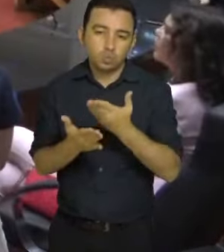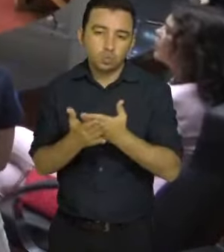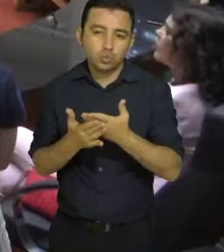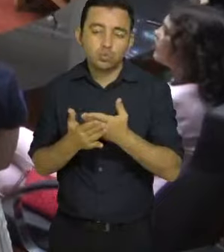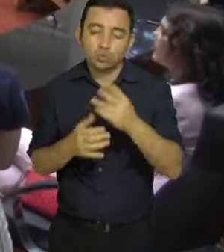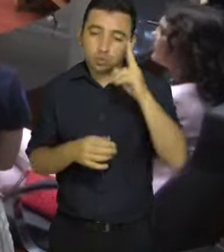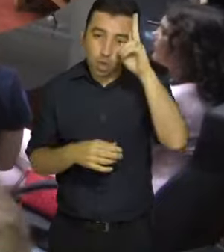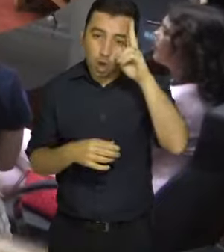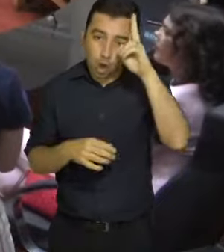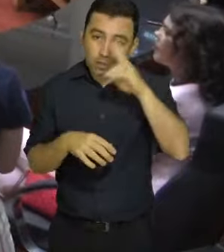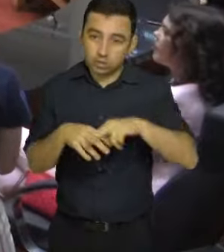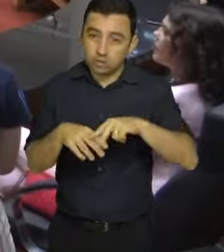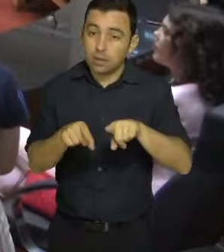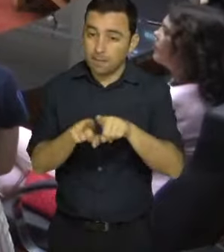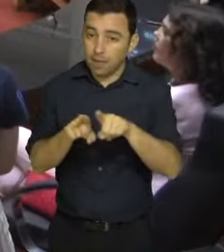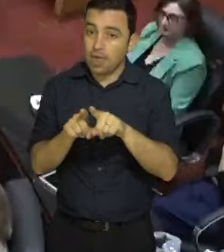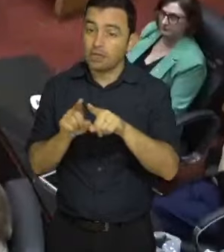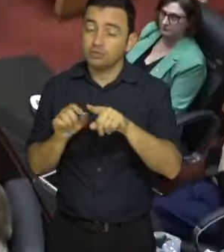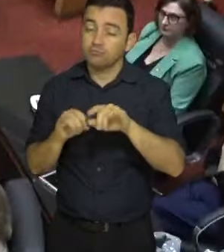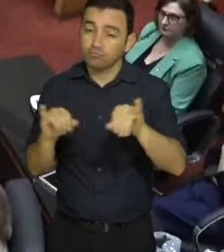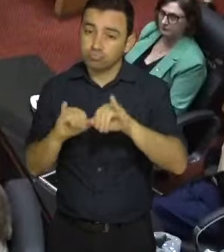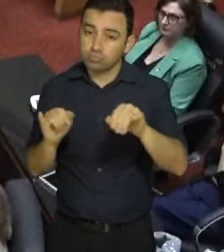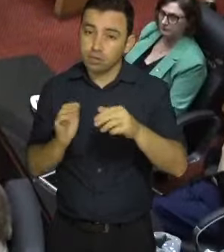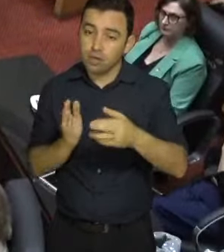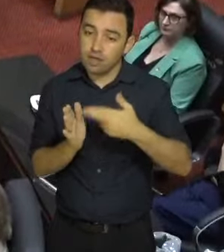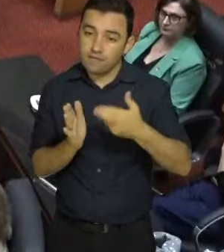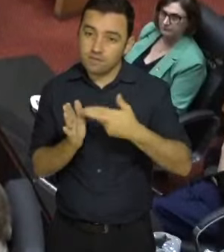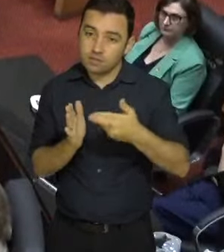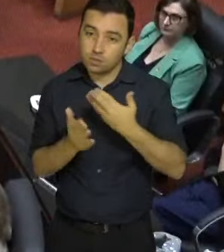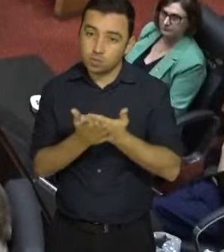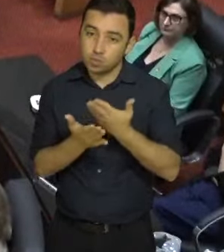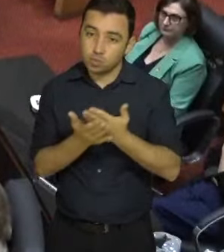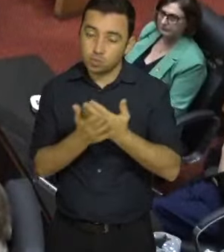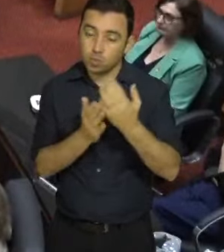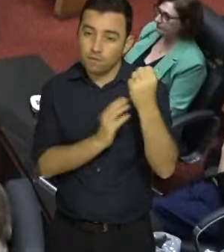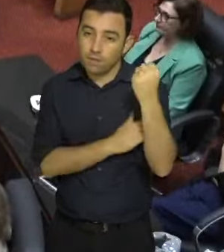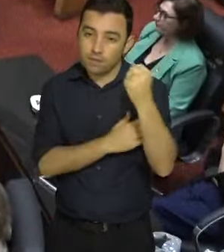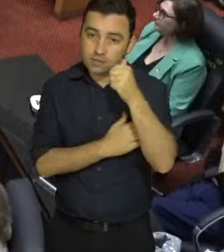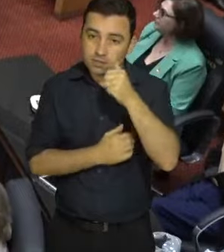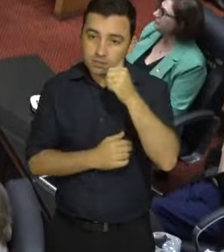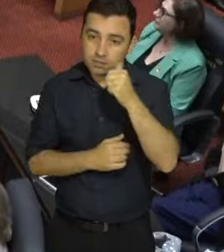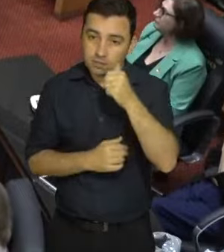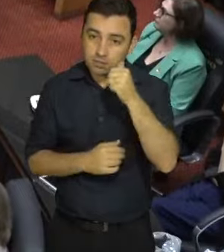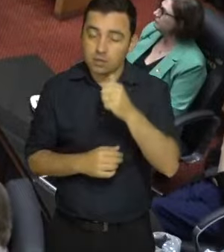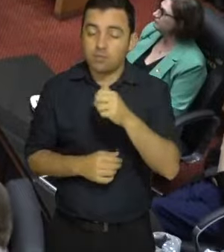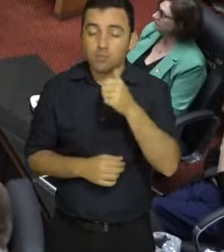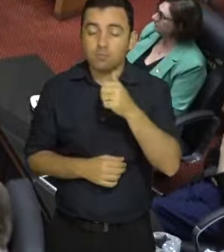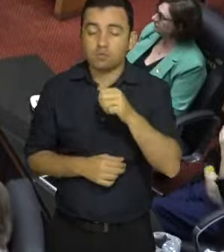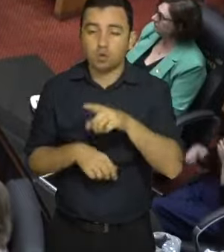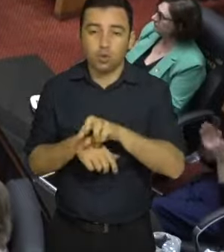e editora de divulgação da revista Estudos Feministas, doutora Vera Fátima Gasparetto.